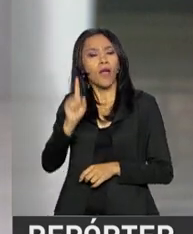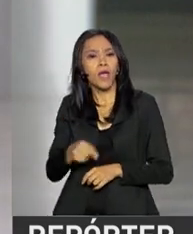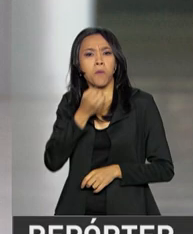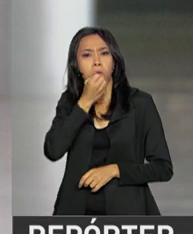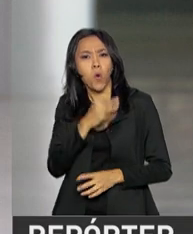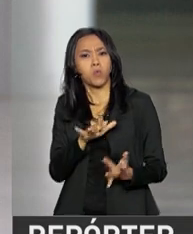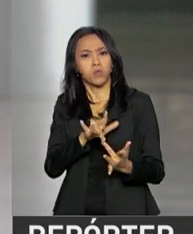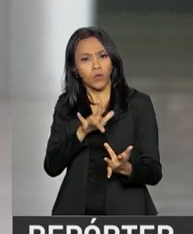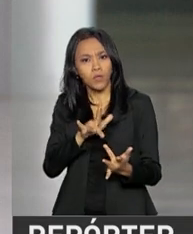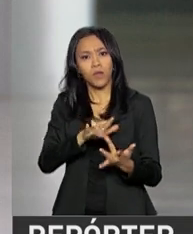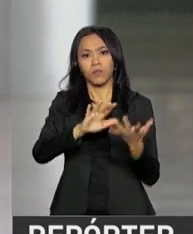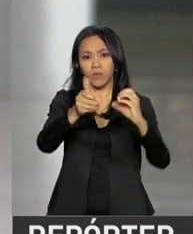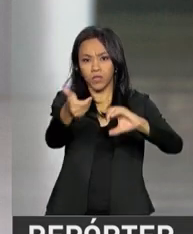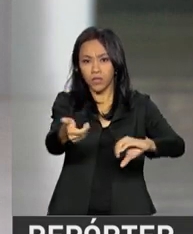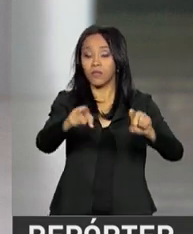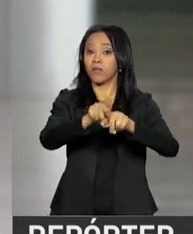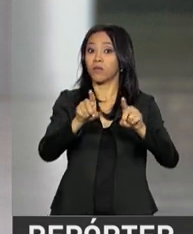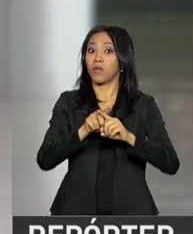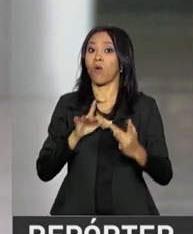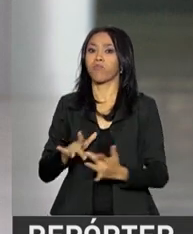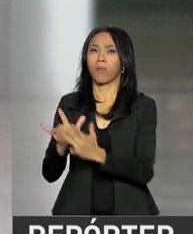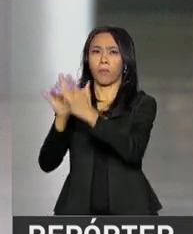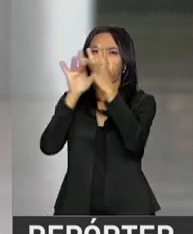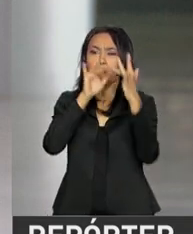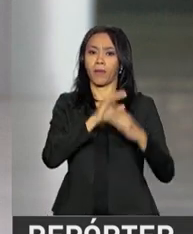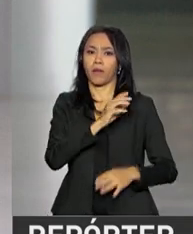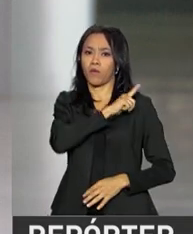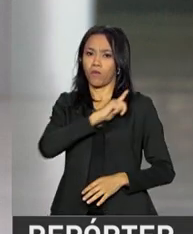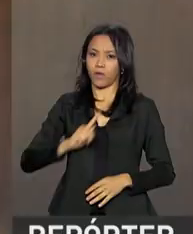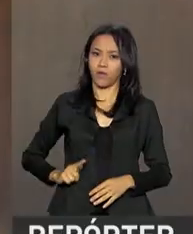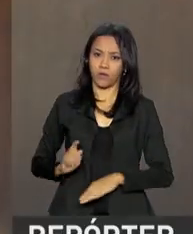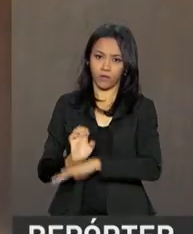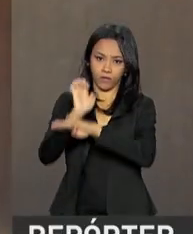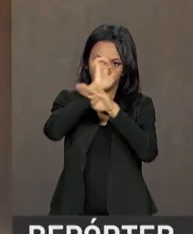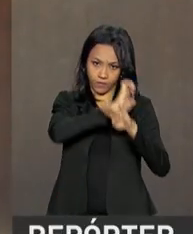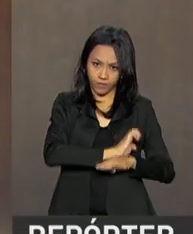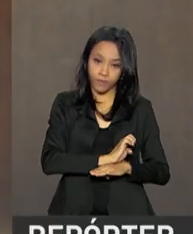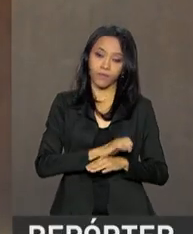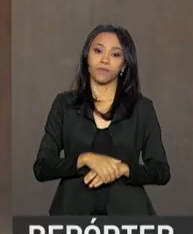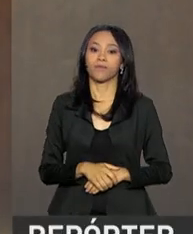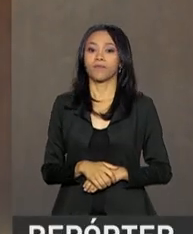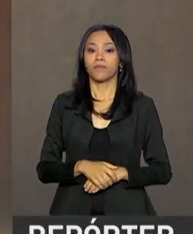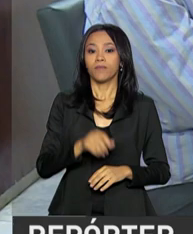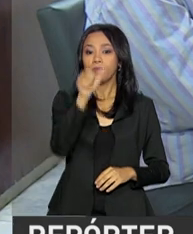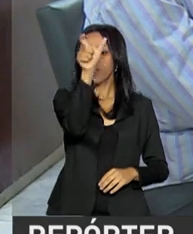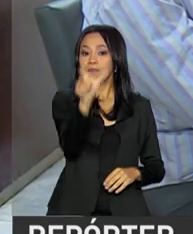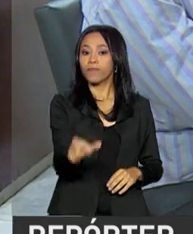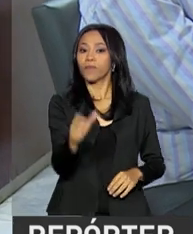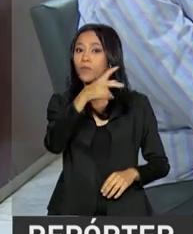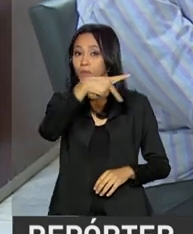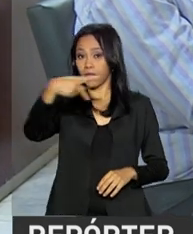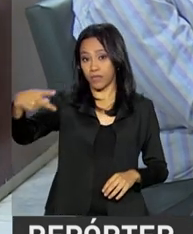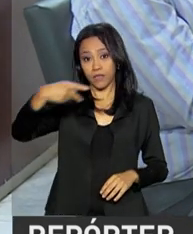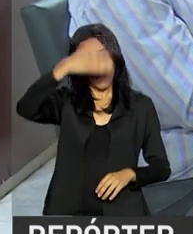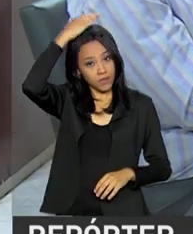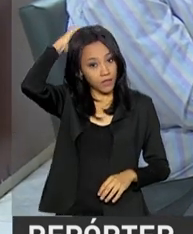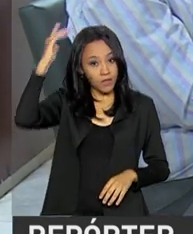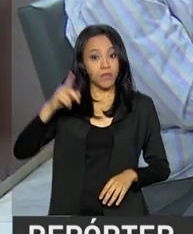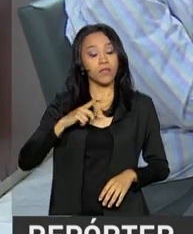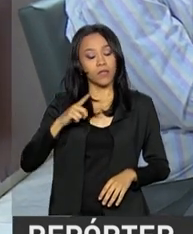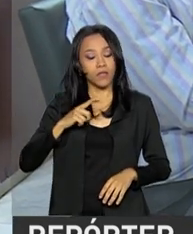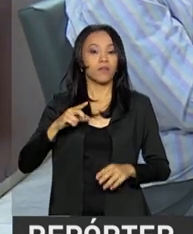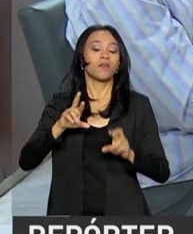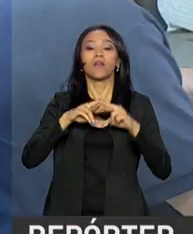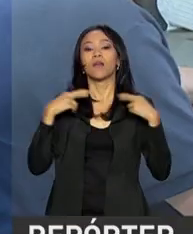com o congresso nacional quanto com os governadores o presidente michel temer se reuniu com o ministro seu